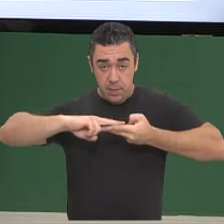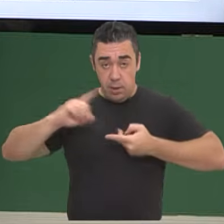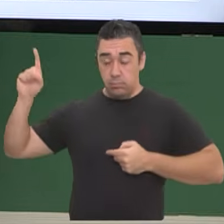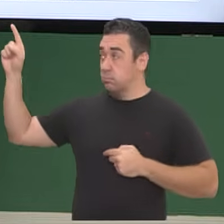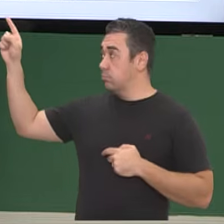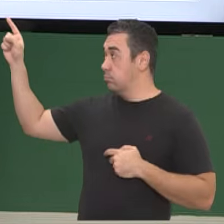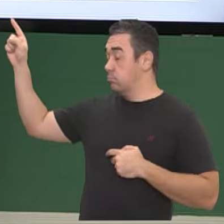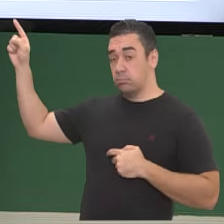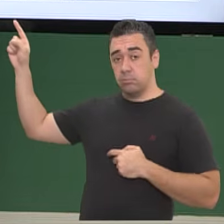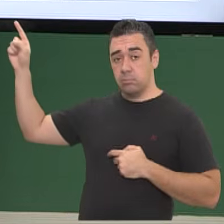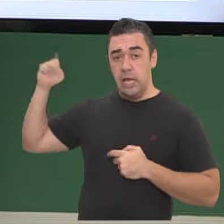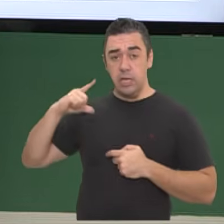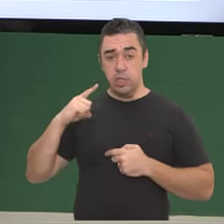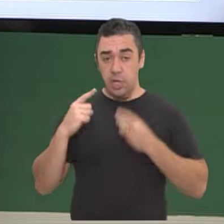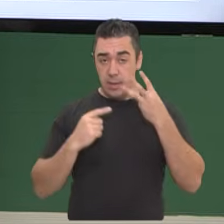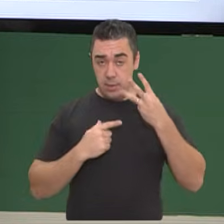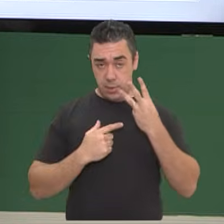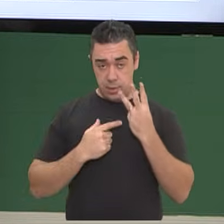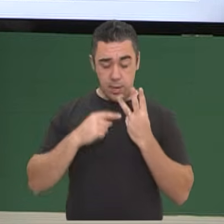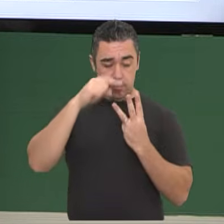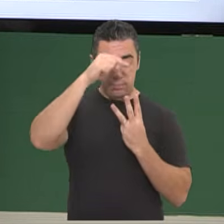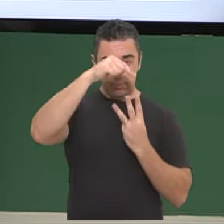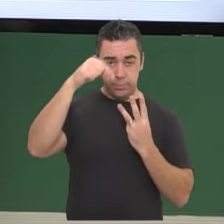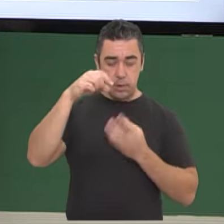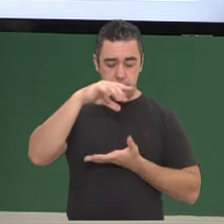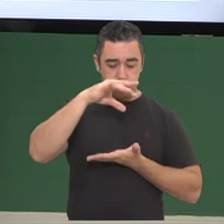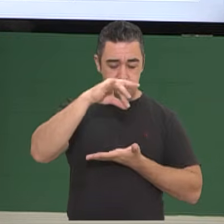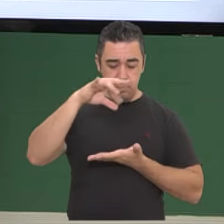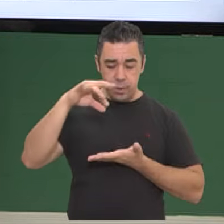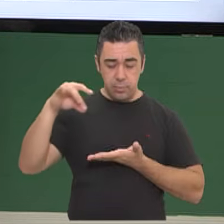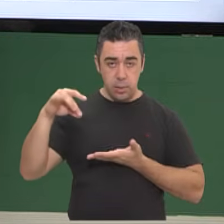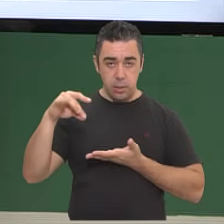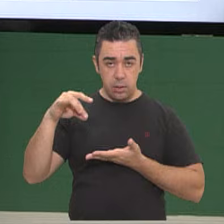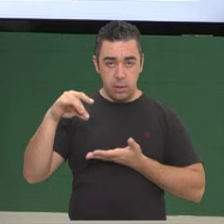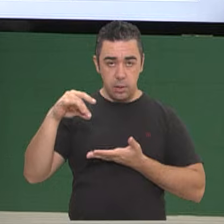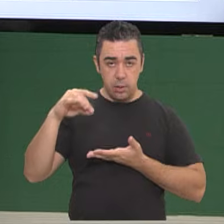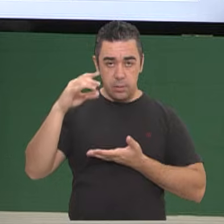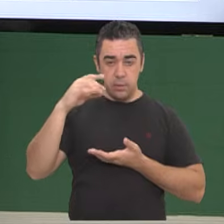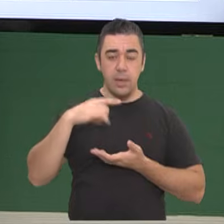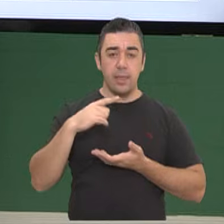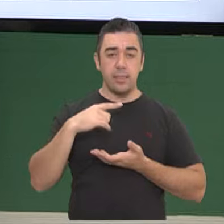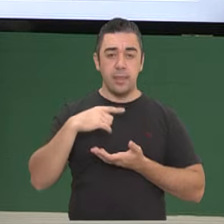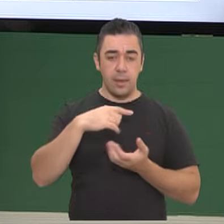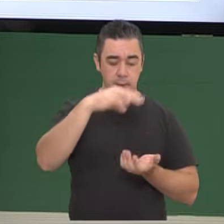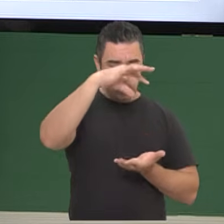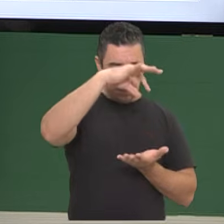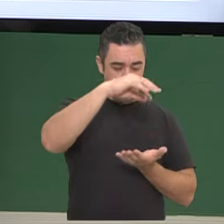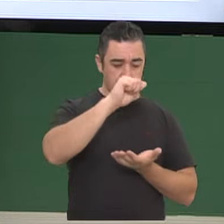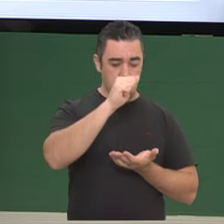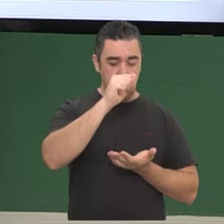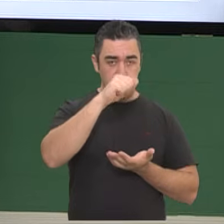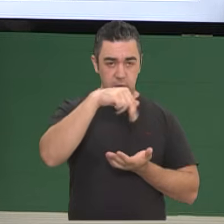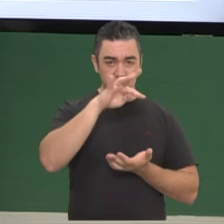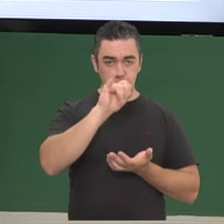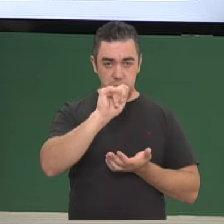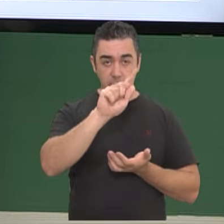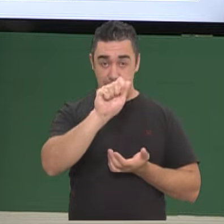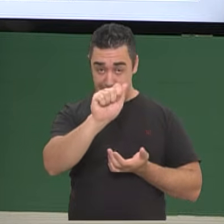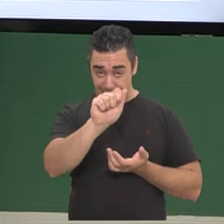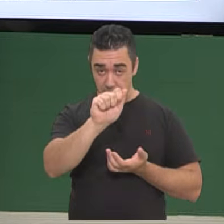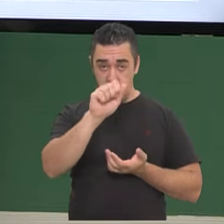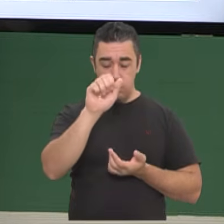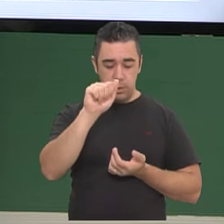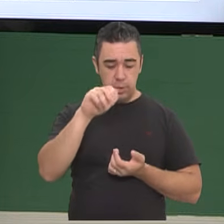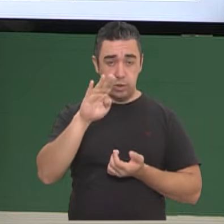A gente tinha lá 3 gotinhas de sangue de uma pessoa, tá? Da mesma pessoa. Pingou sangue anti-A, soro anti-A,